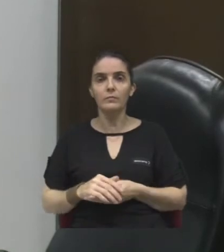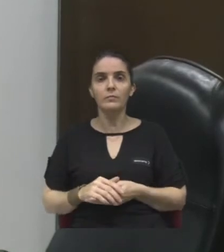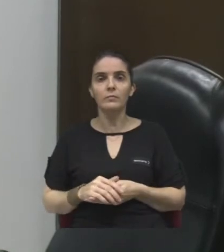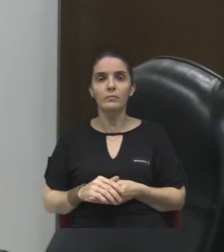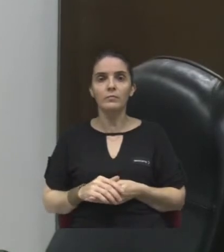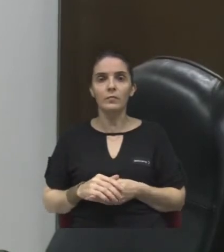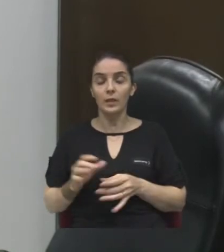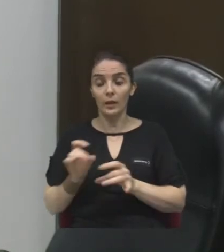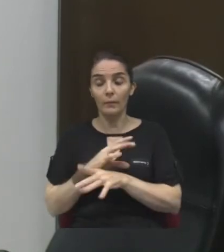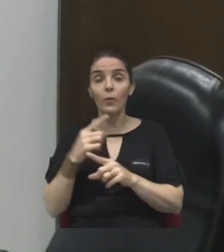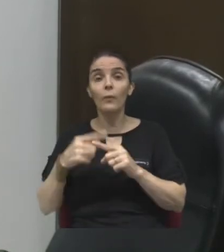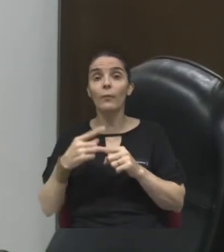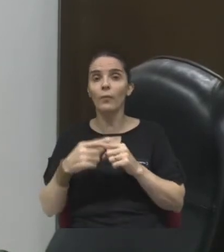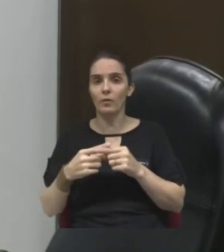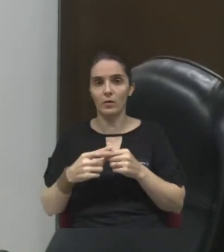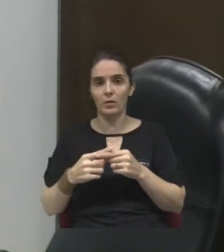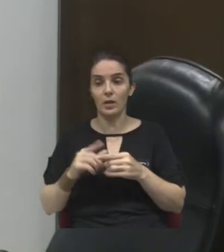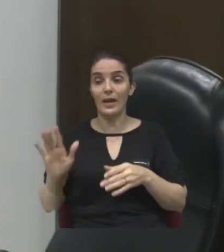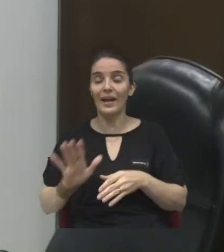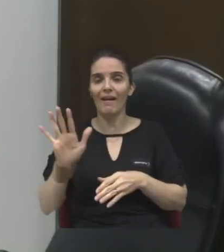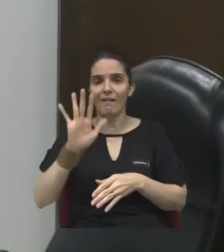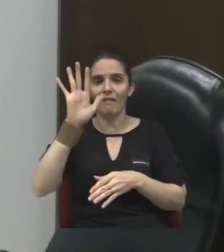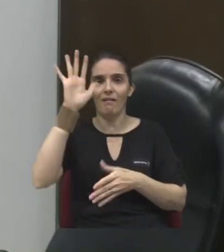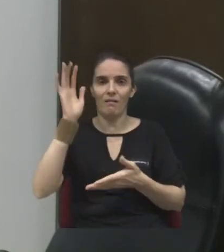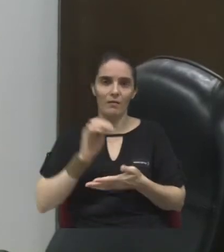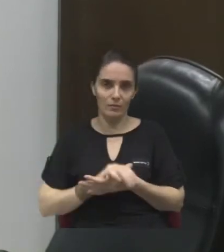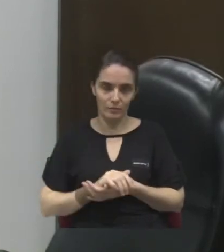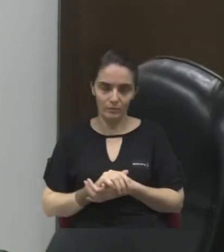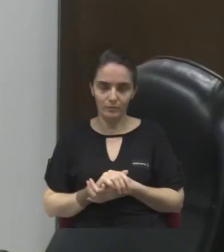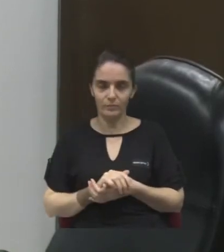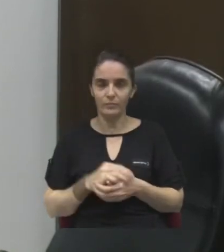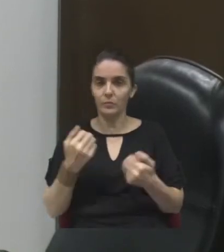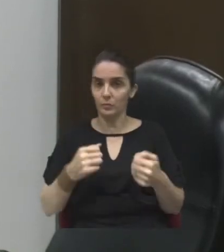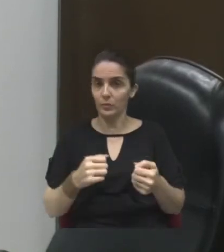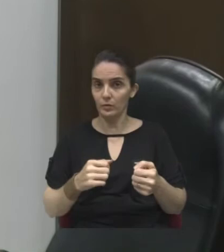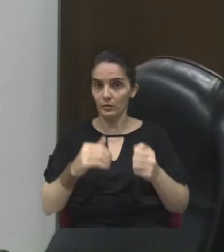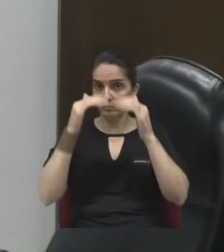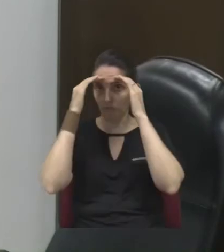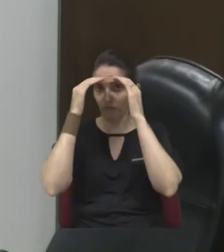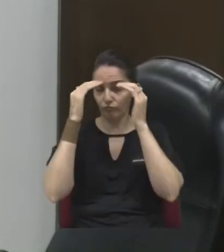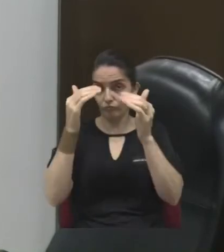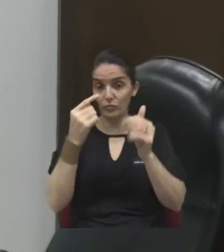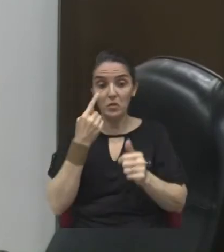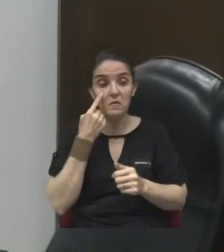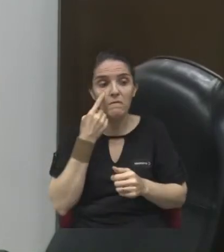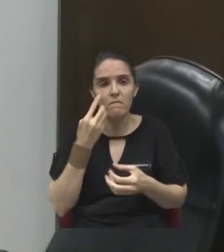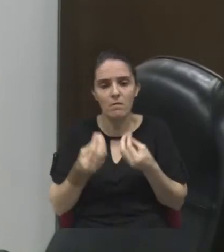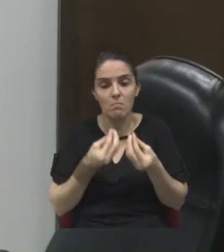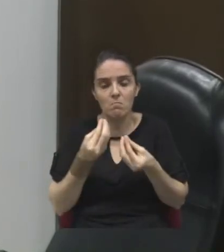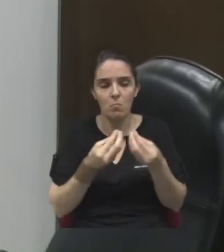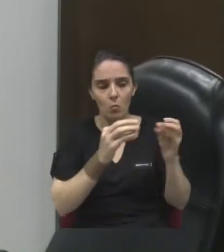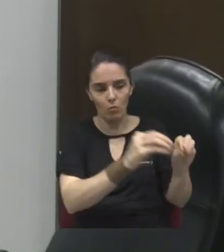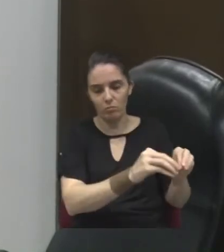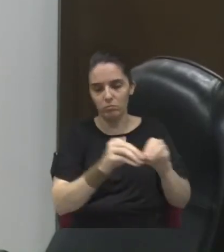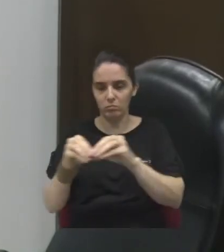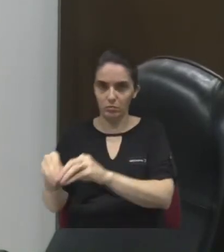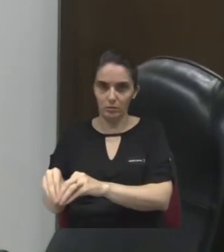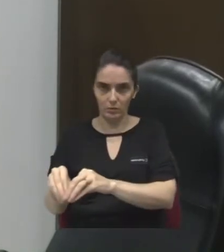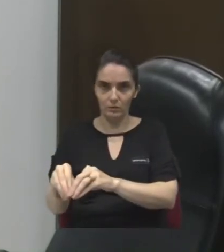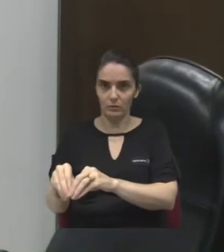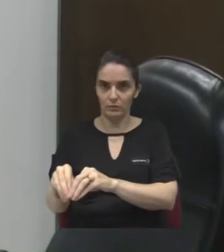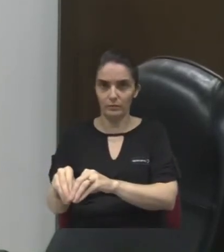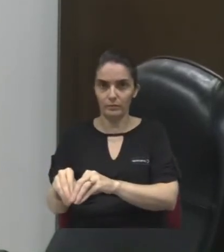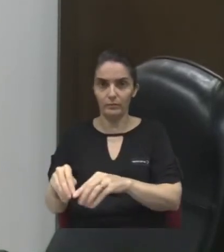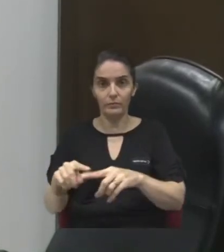temos todos que seguir como vai ser o trâmite dessa mudança, mas tenho uma